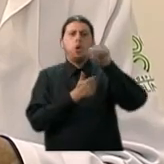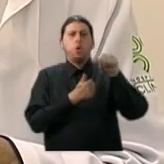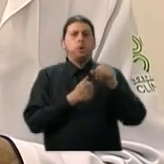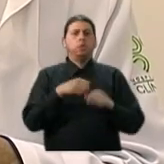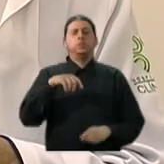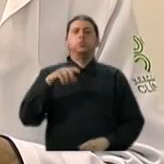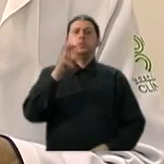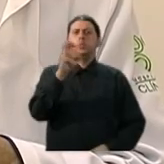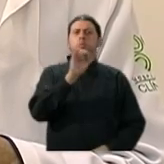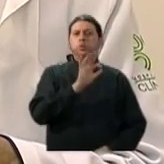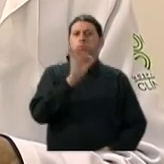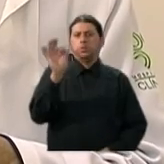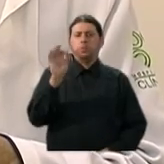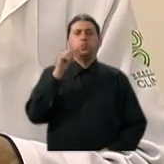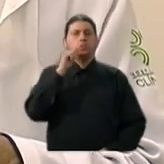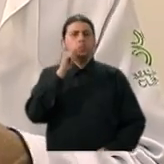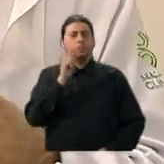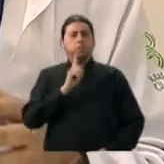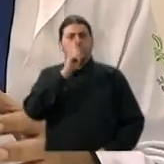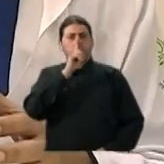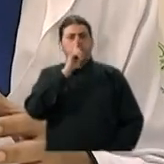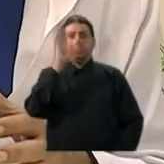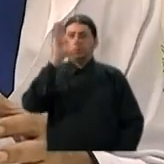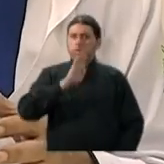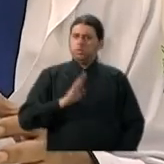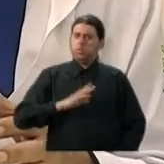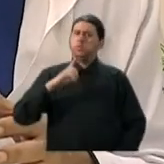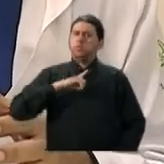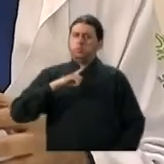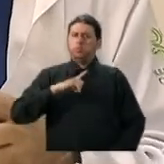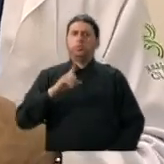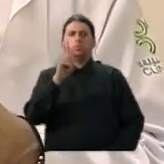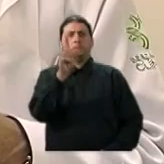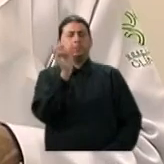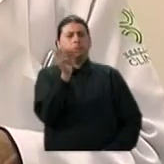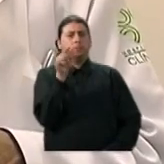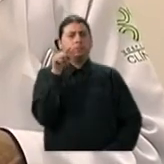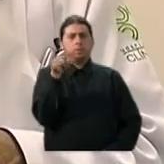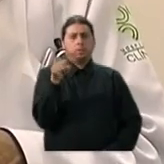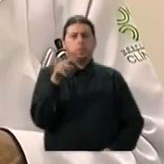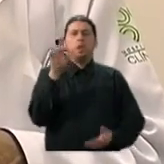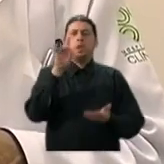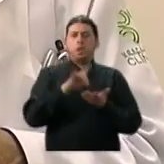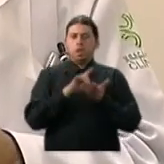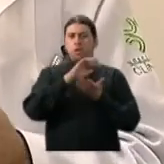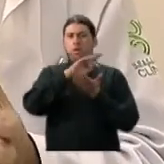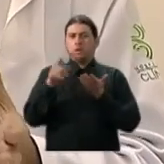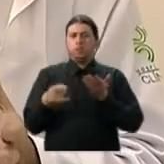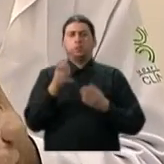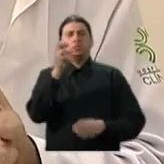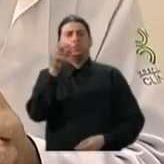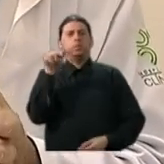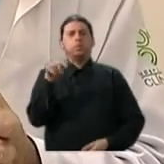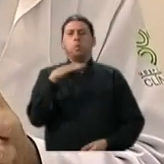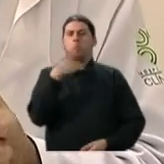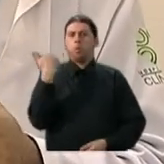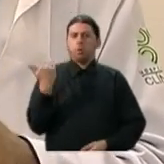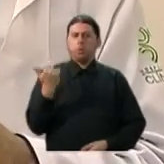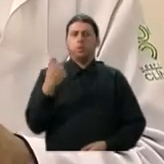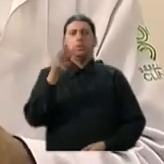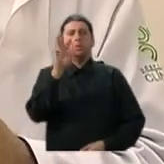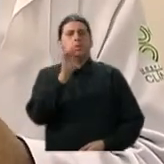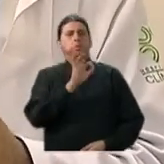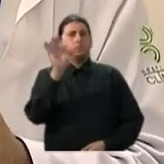das mulheres. Aqui no Brasil tem notificado 16 mil casos, com 5 mil mortes, então seria